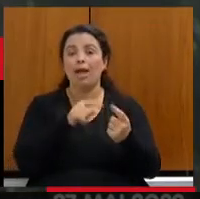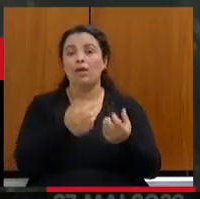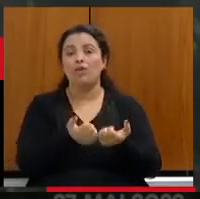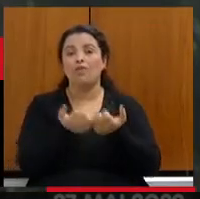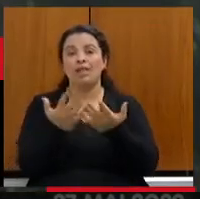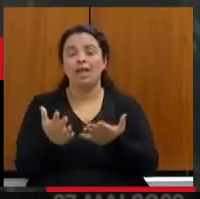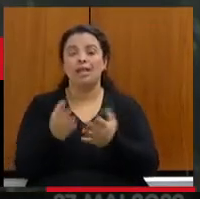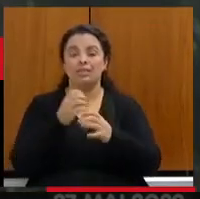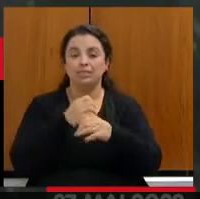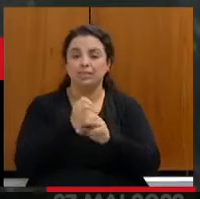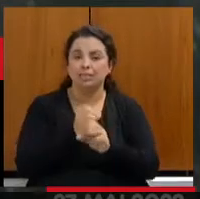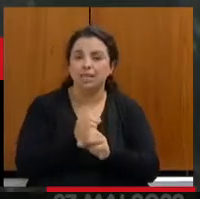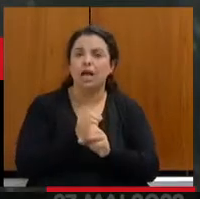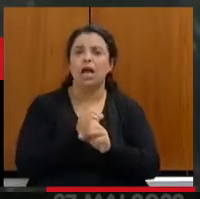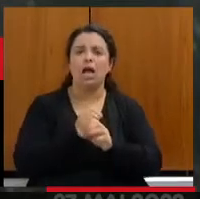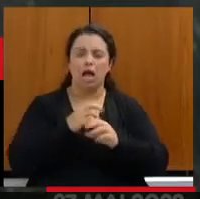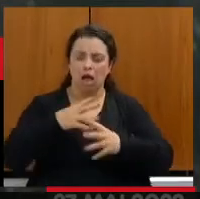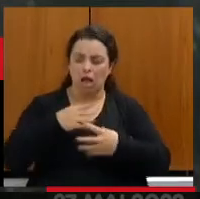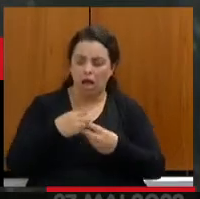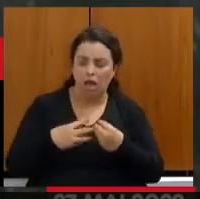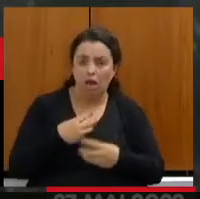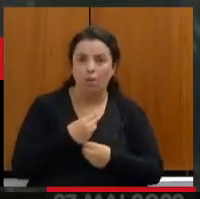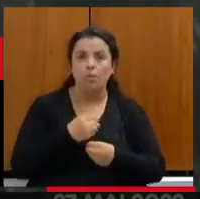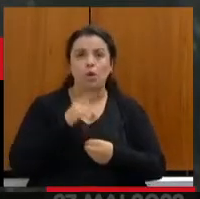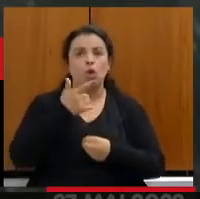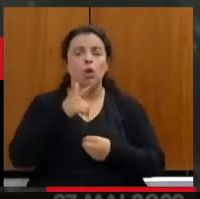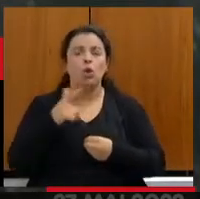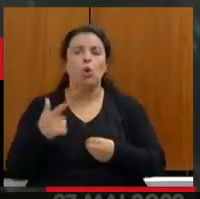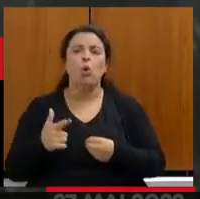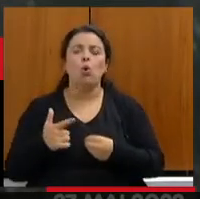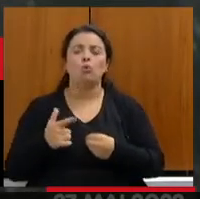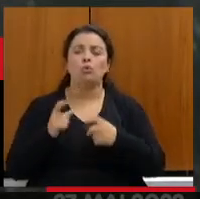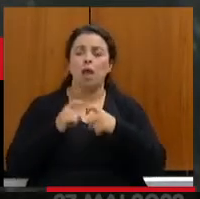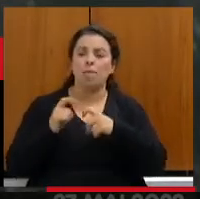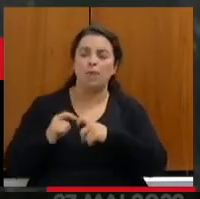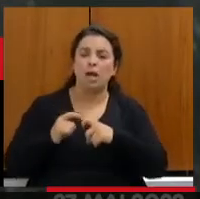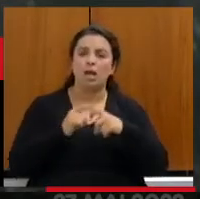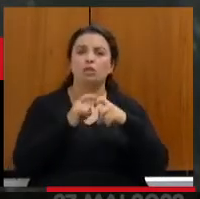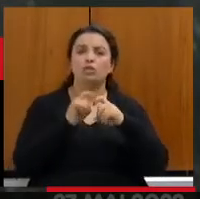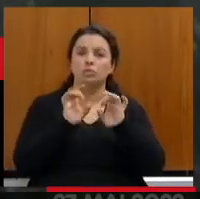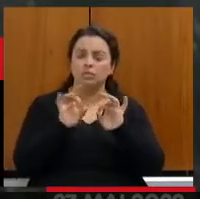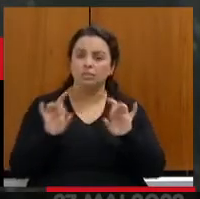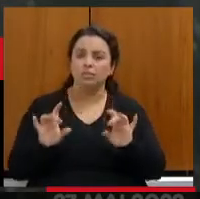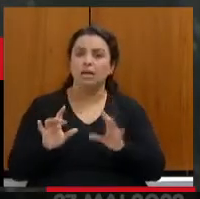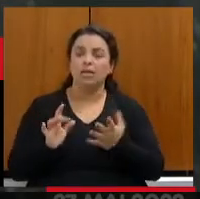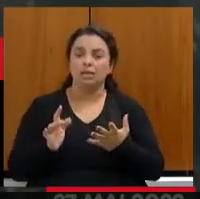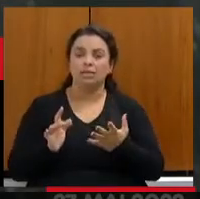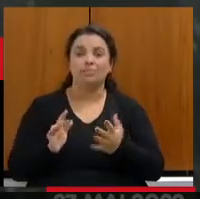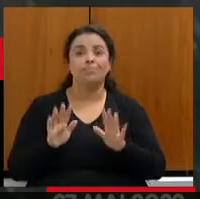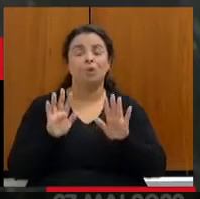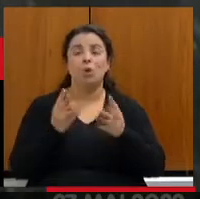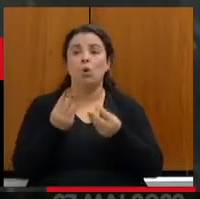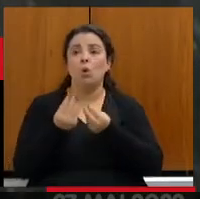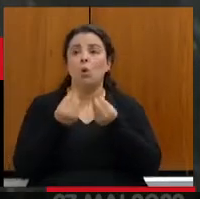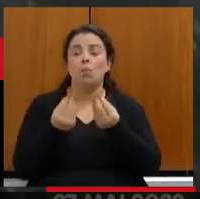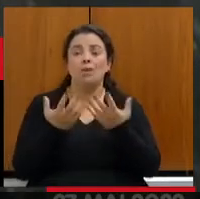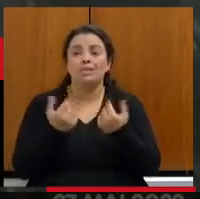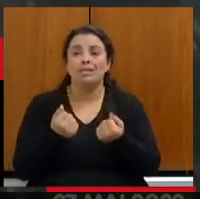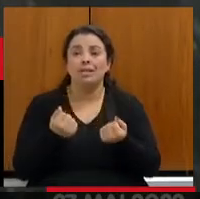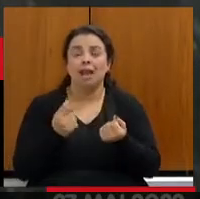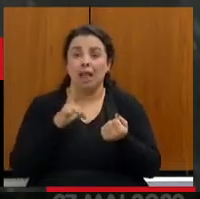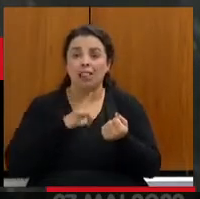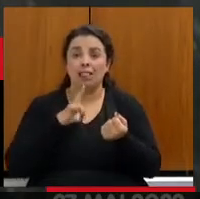exames e especialidades todo atendimento por é aceitável que mesmo tendo direito